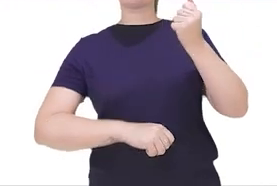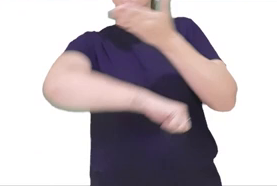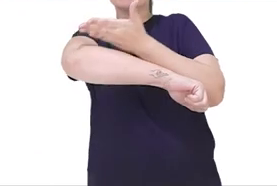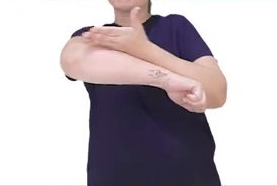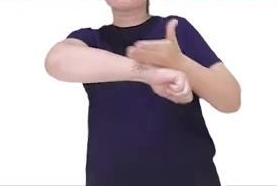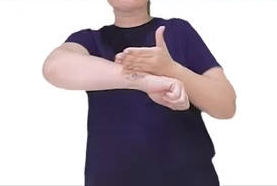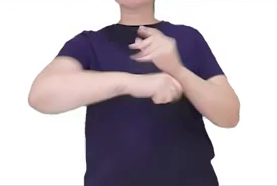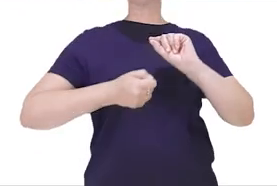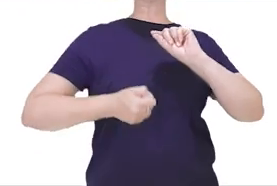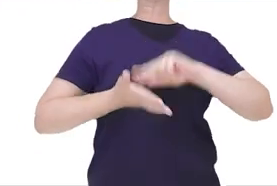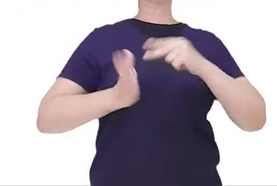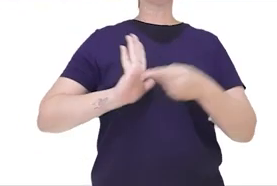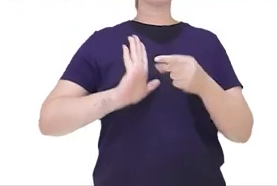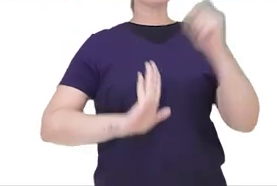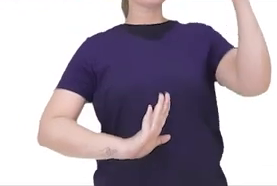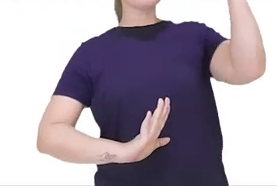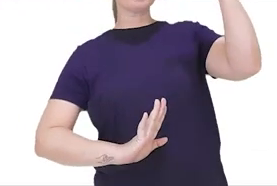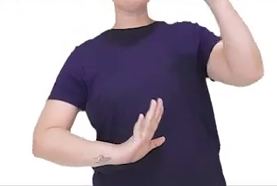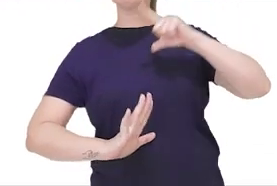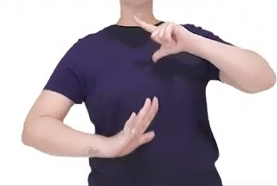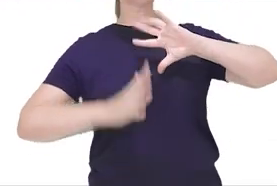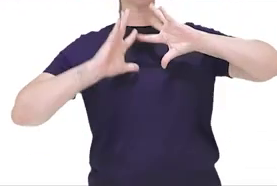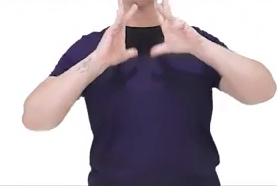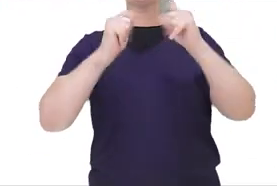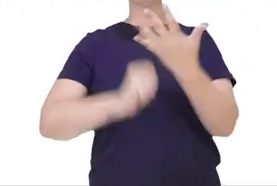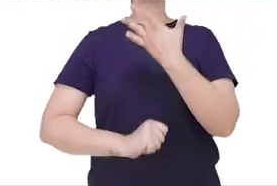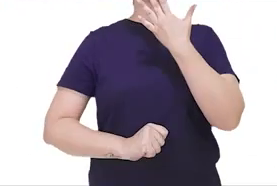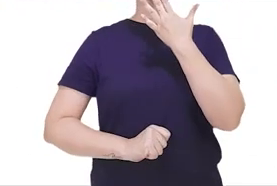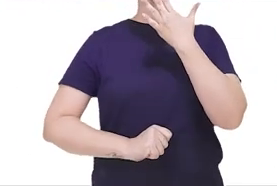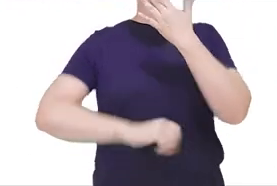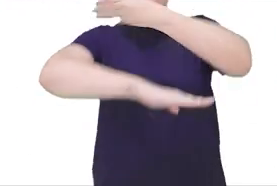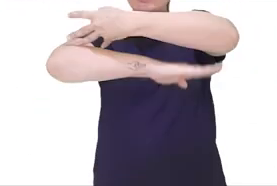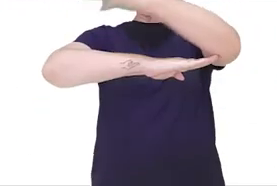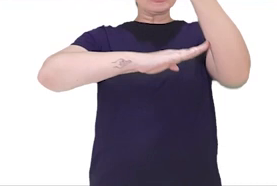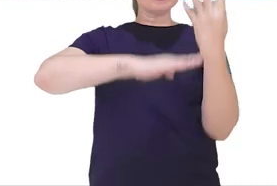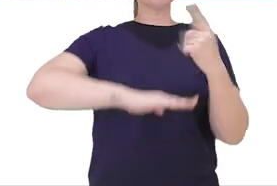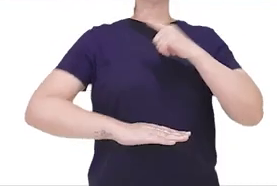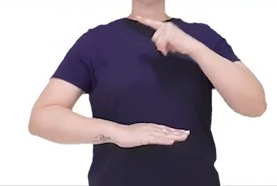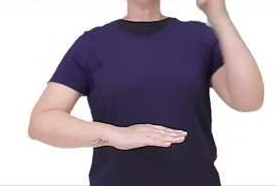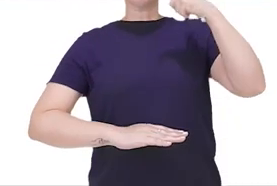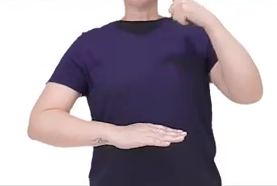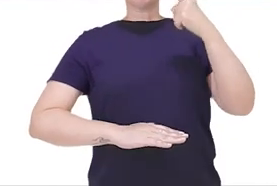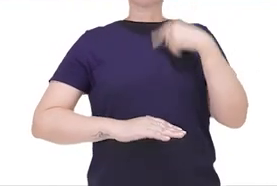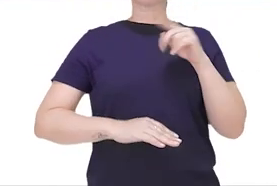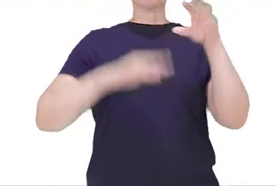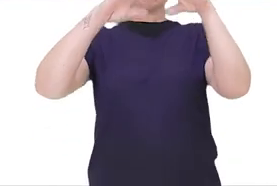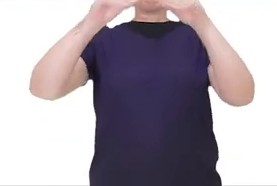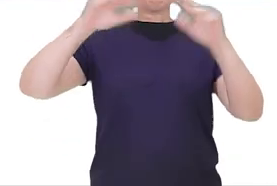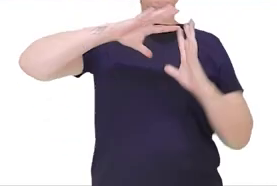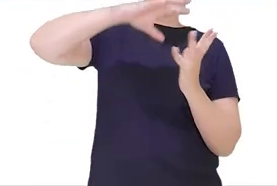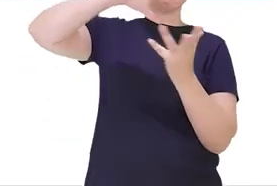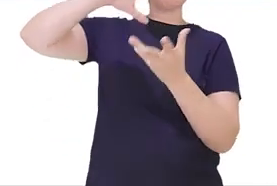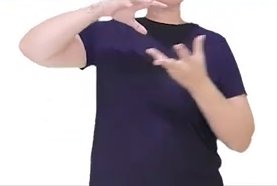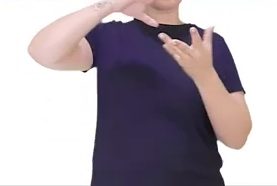branca. O que é que significa dizer isso? Que da luz do sol, ela tem todas as cores do arco-íris, ela está ali. E ela chega no